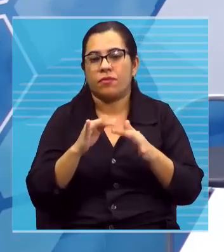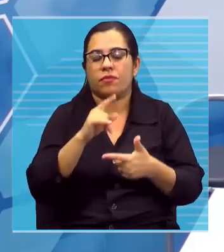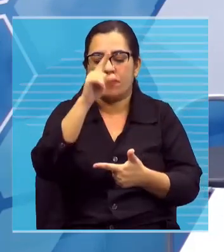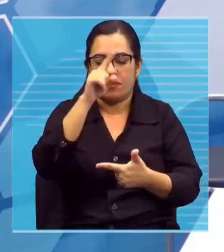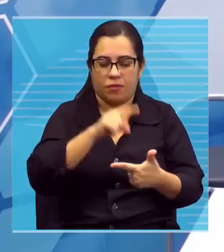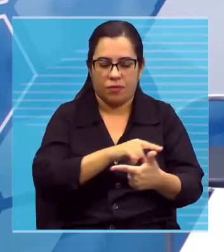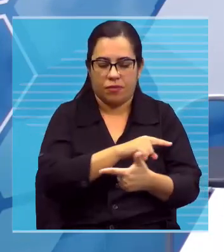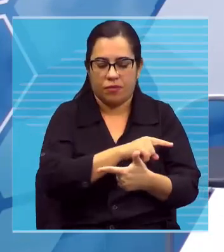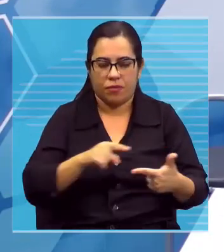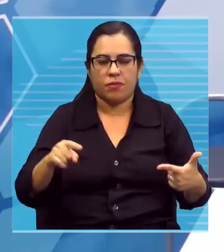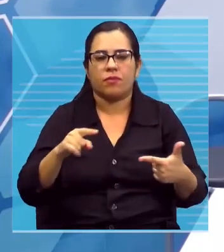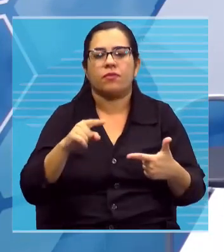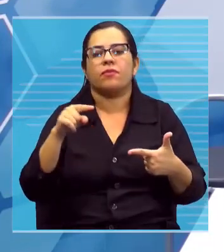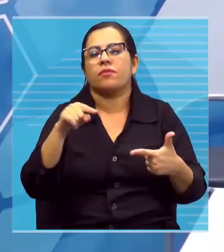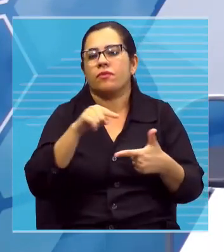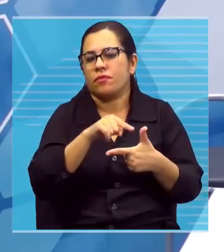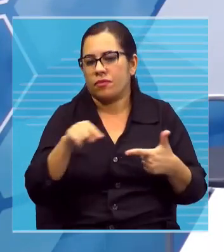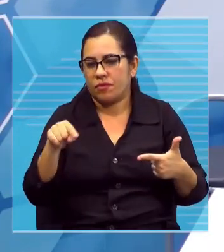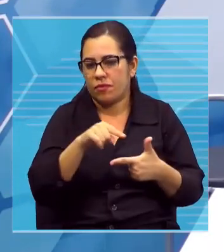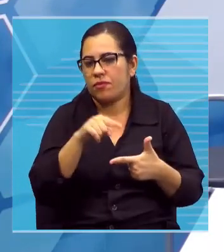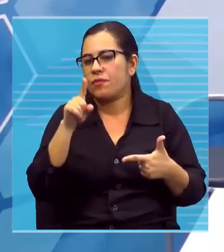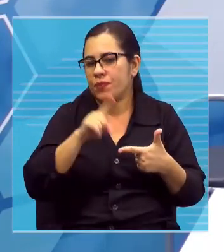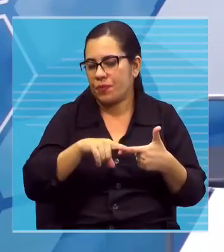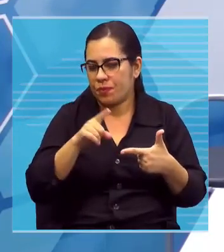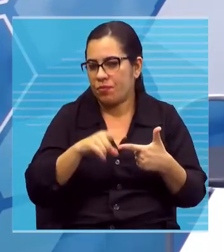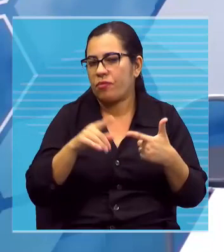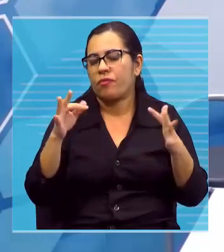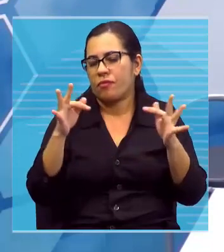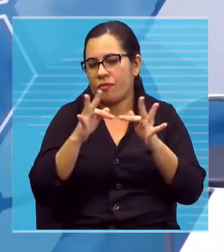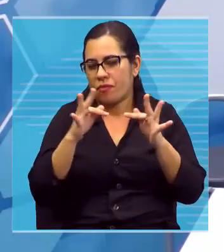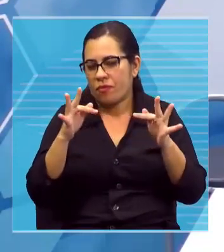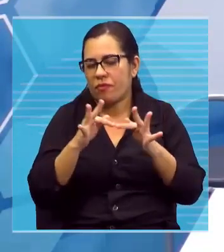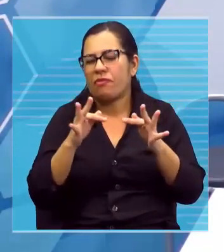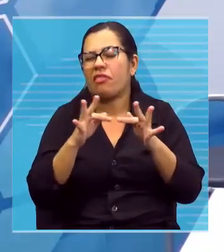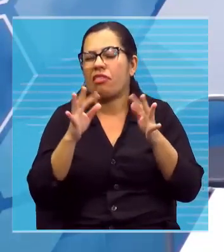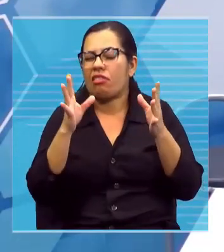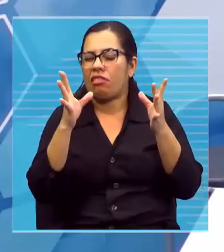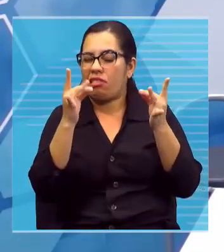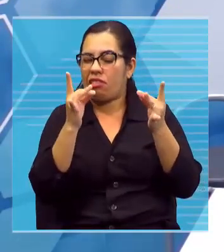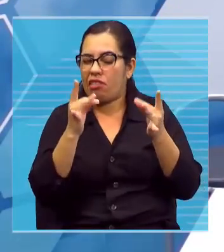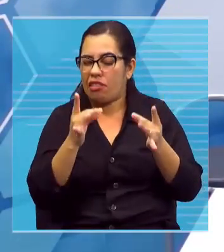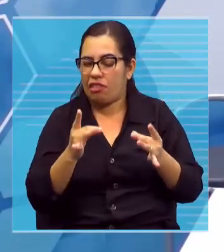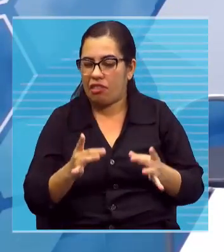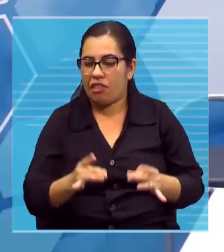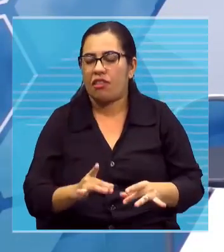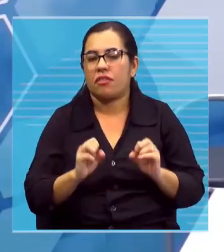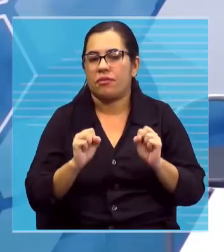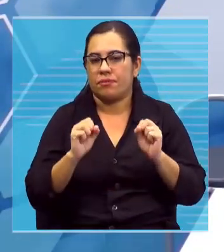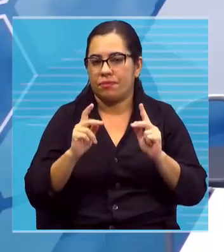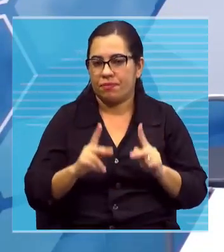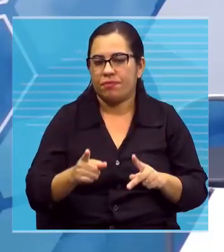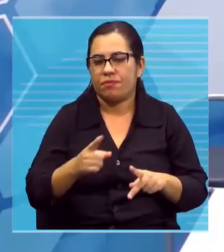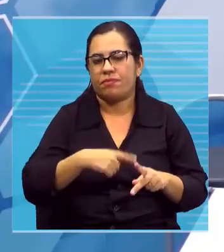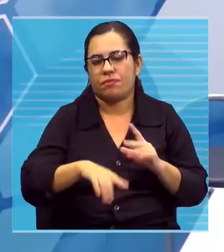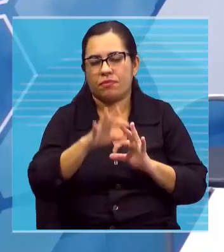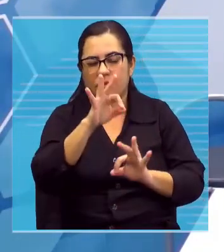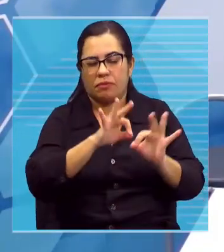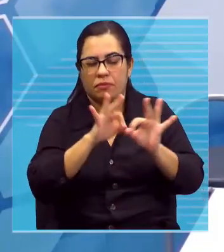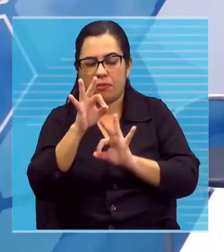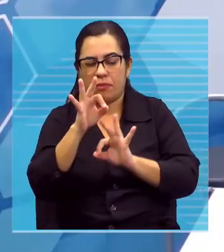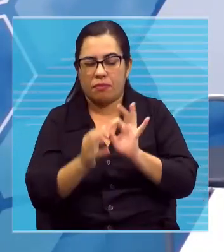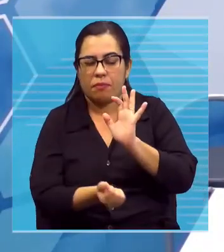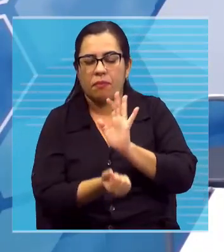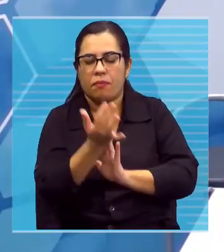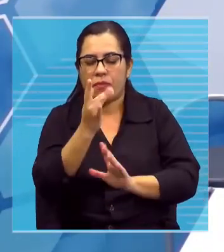seno a função com sino função tangente é um negócio mais rebuscado mas é laborado vamos construir